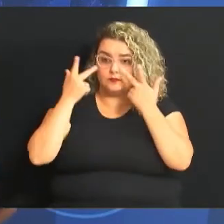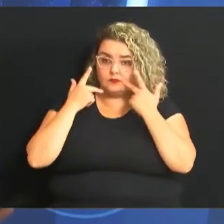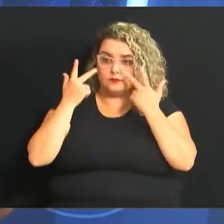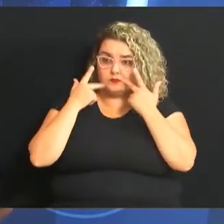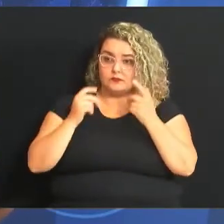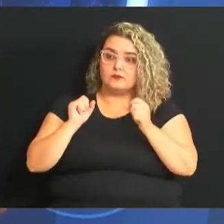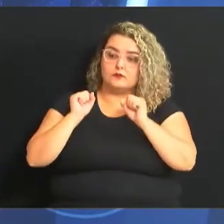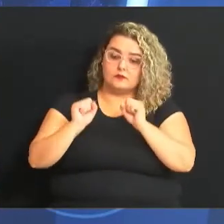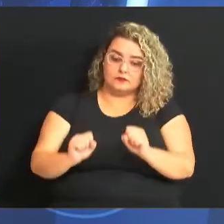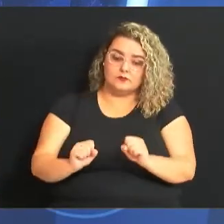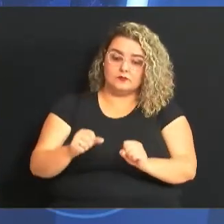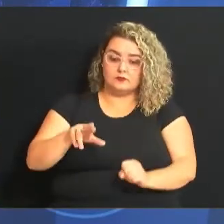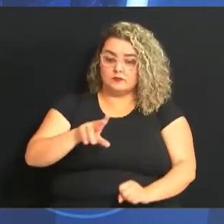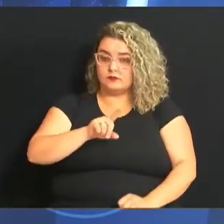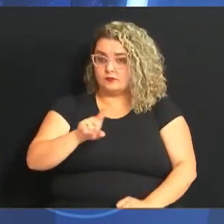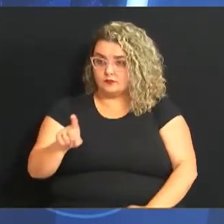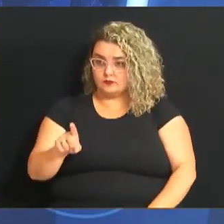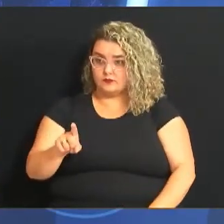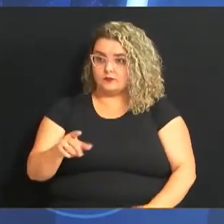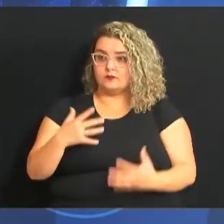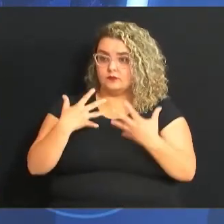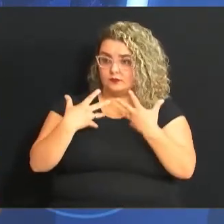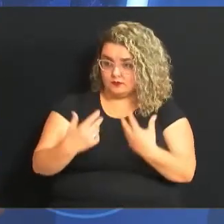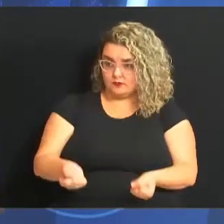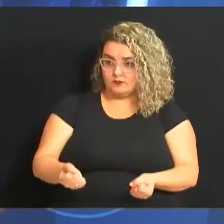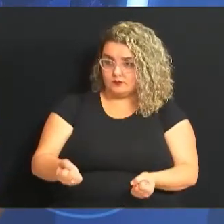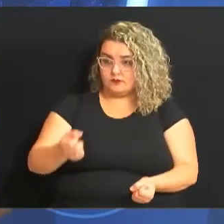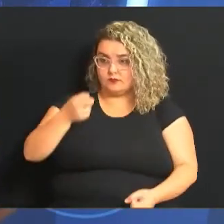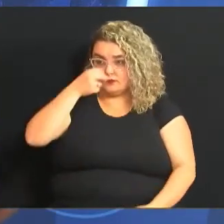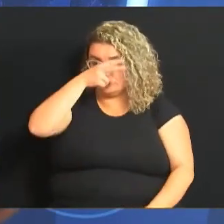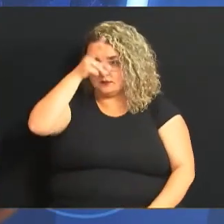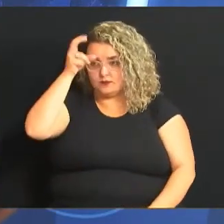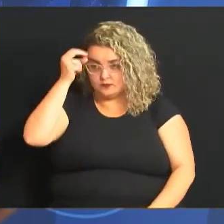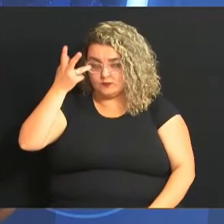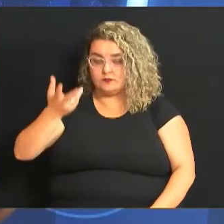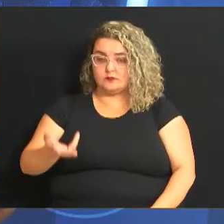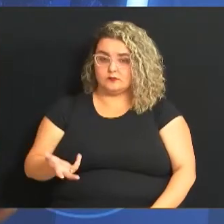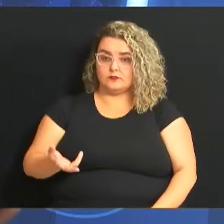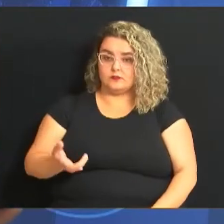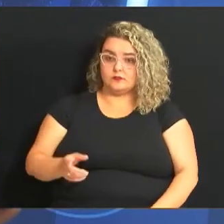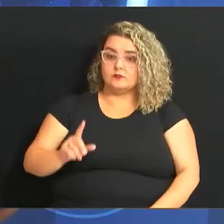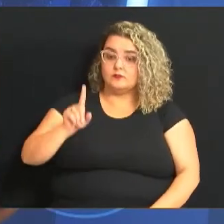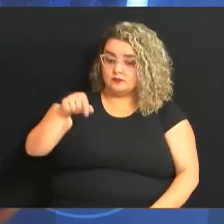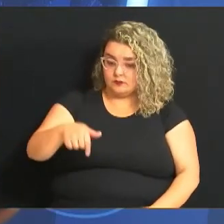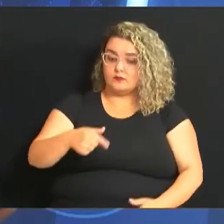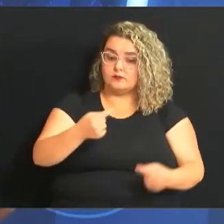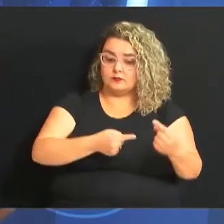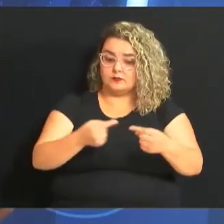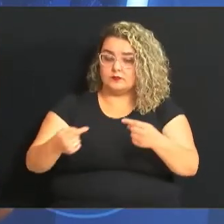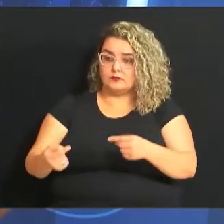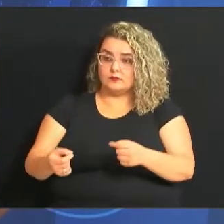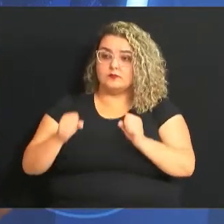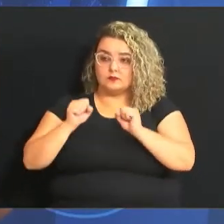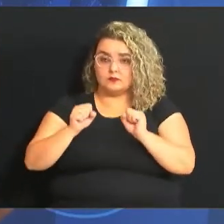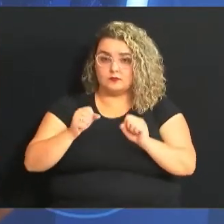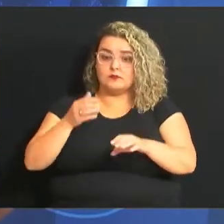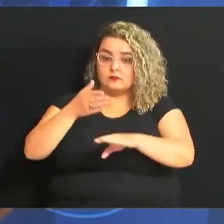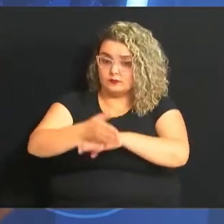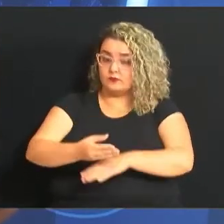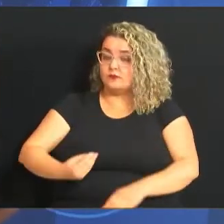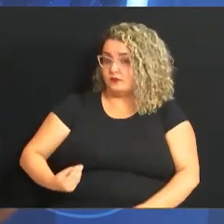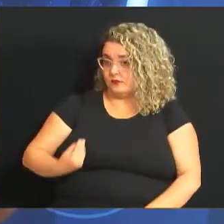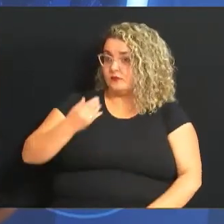eu gostaria de fazer um agradecimento especial aos meus pais, que financiaram muitos desses projetos,